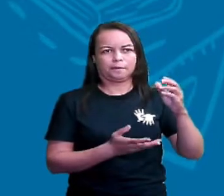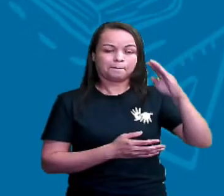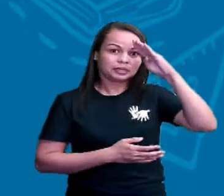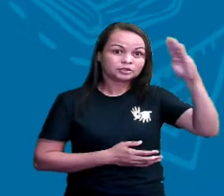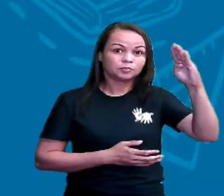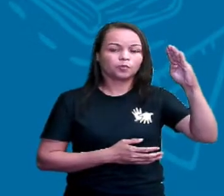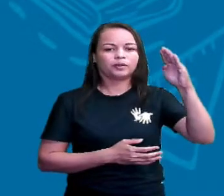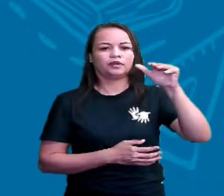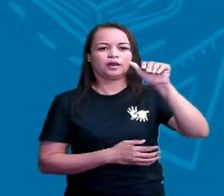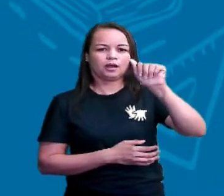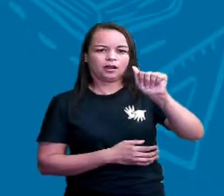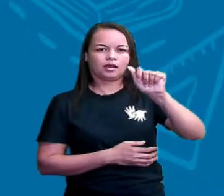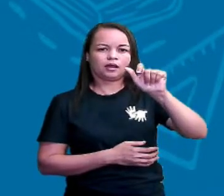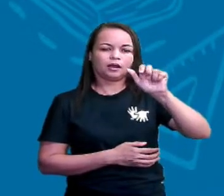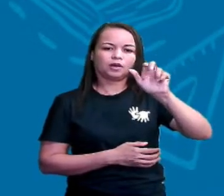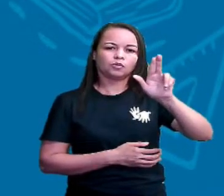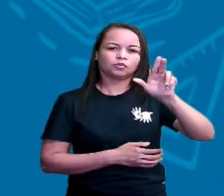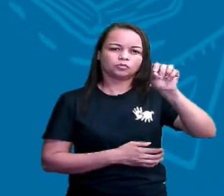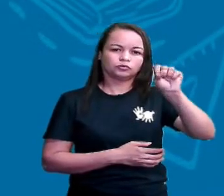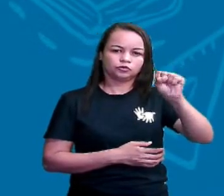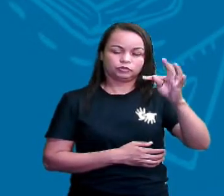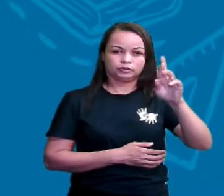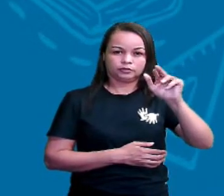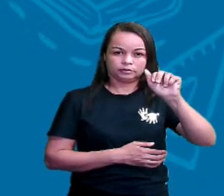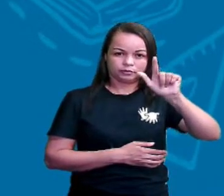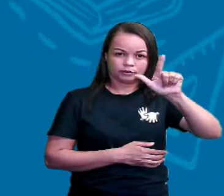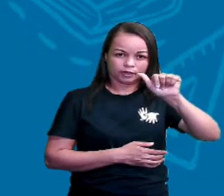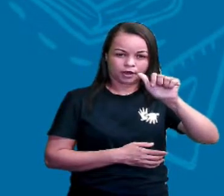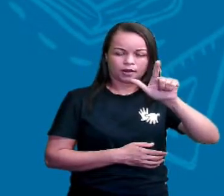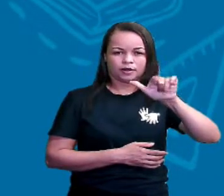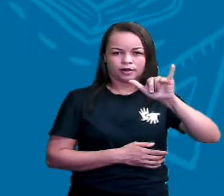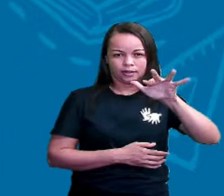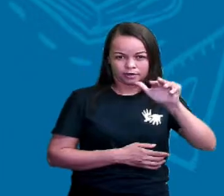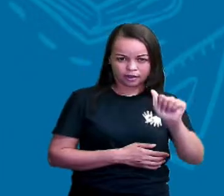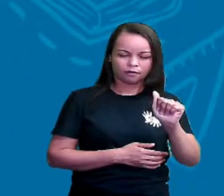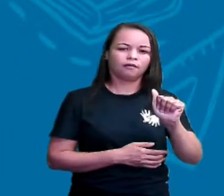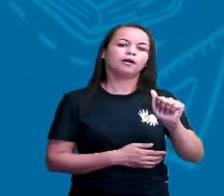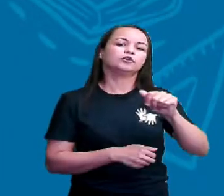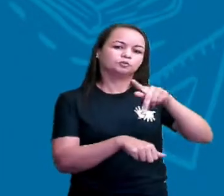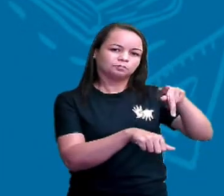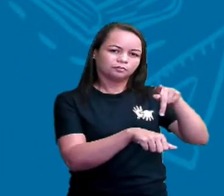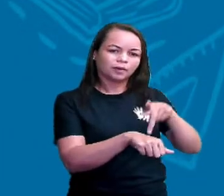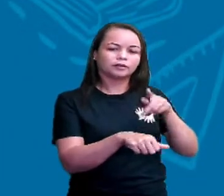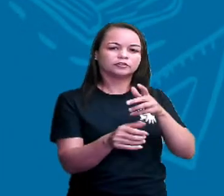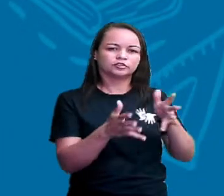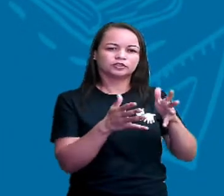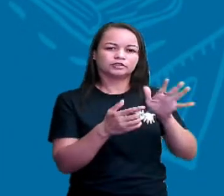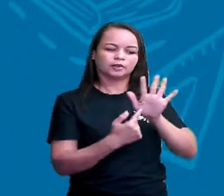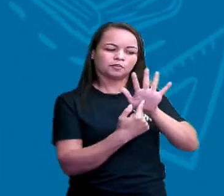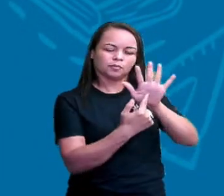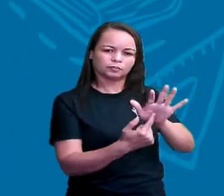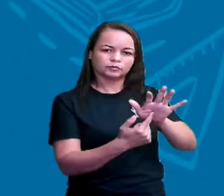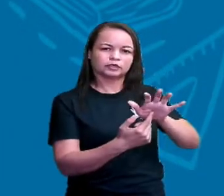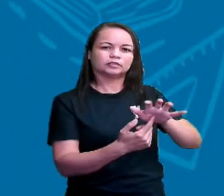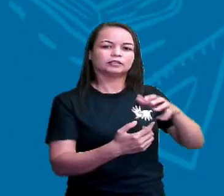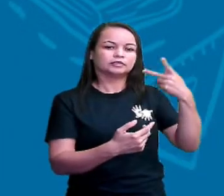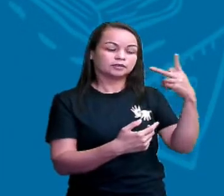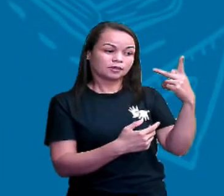né? É um país, né, que vai estar apresentando lá na sua natureza, né, esse animal que nós chamamos